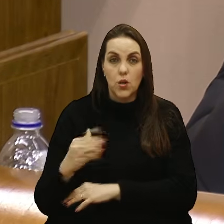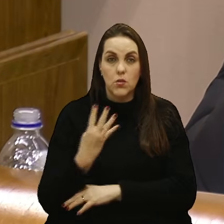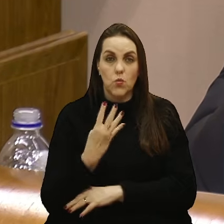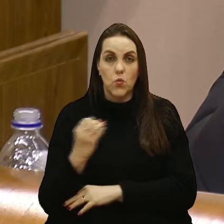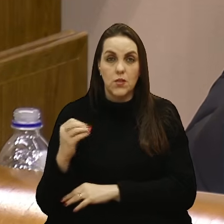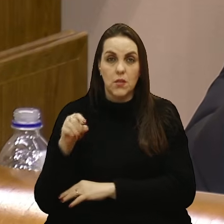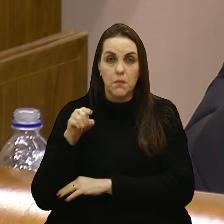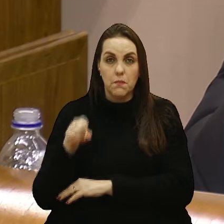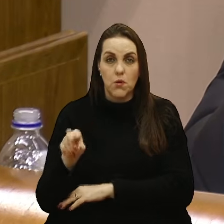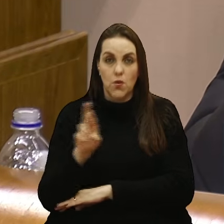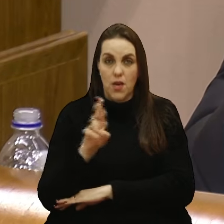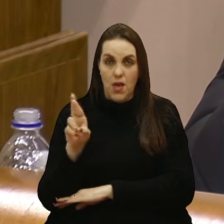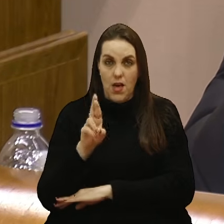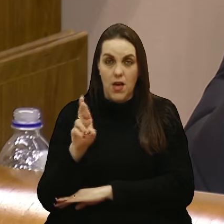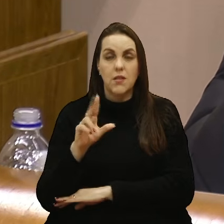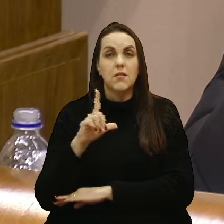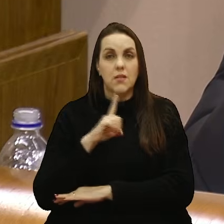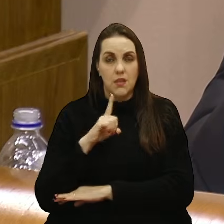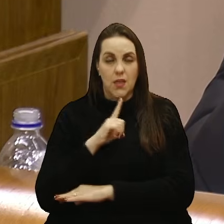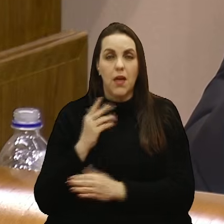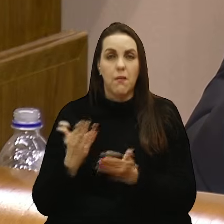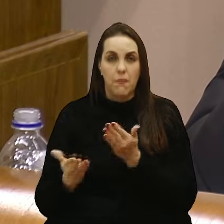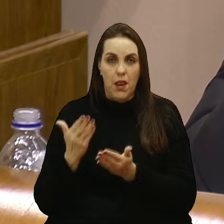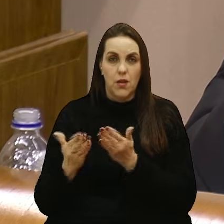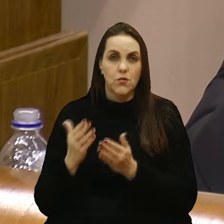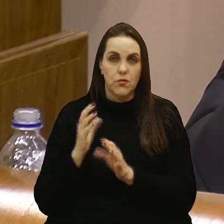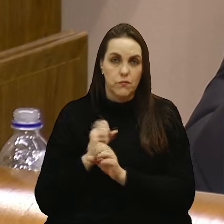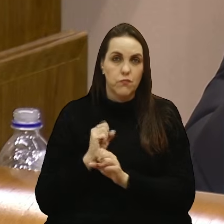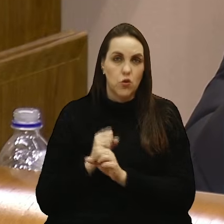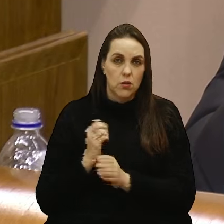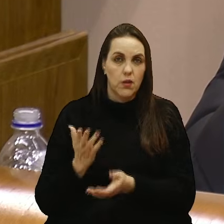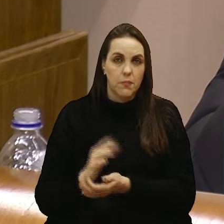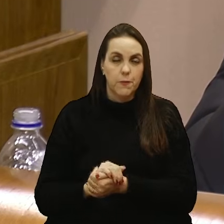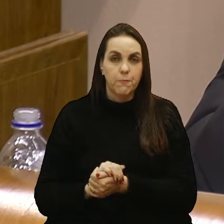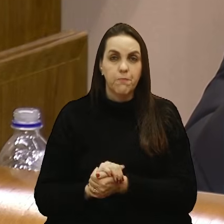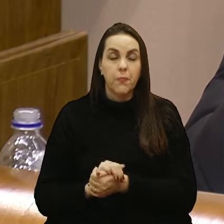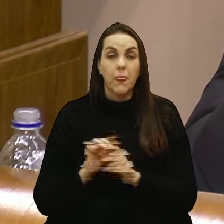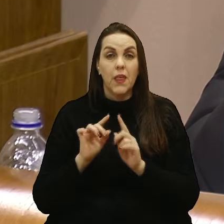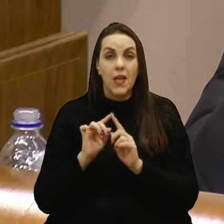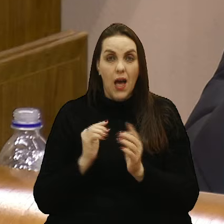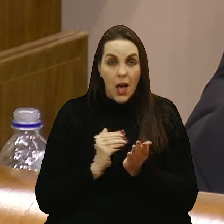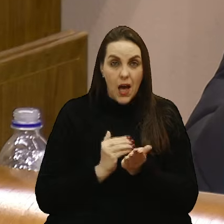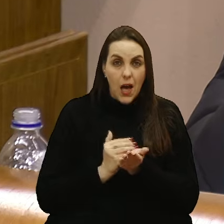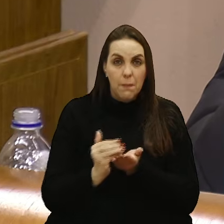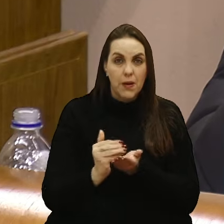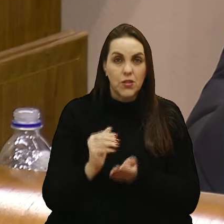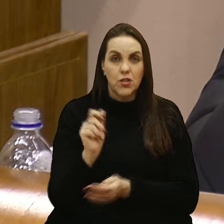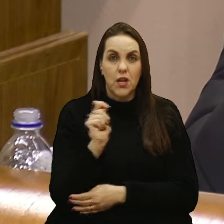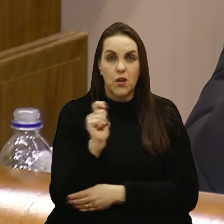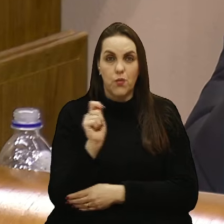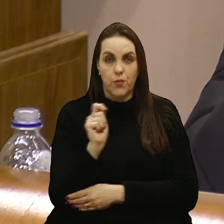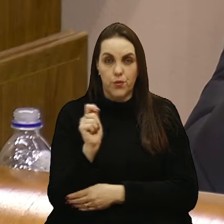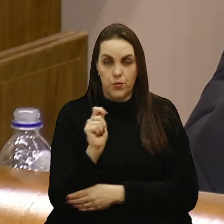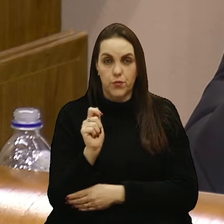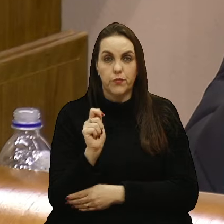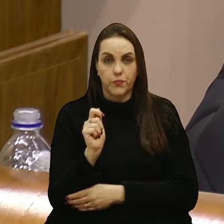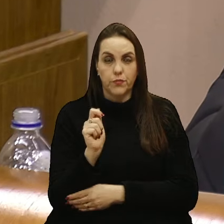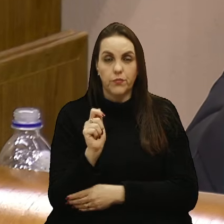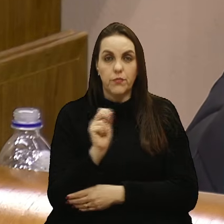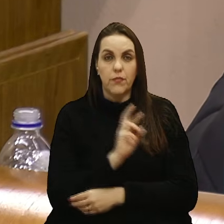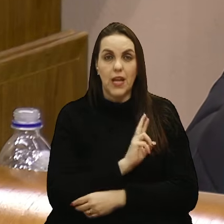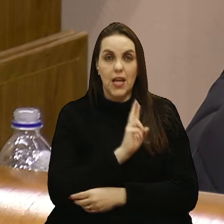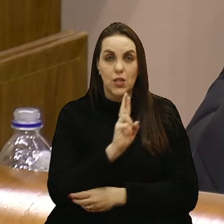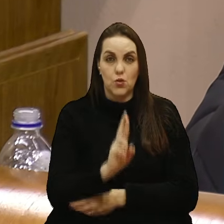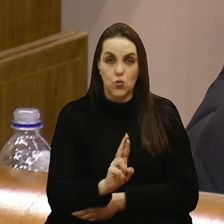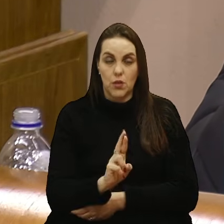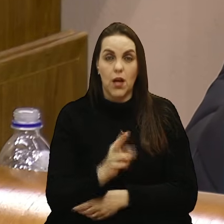2.400.000. Isso consta no nosso balanço. A partir de agosto, os resultados